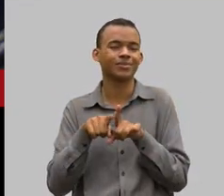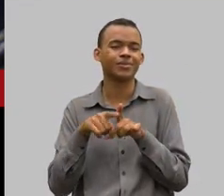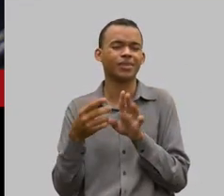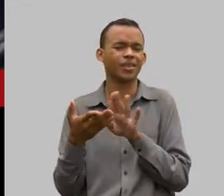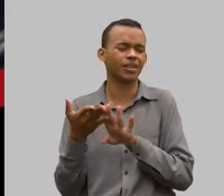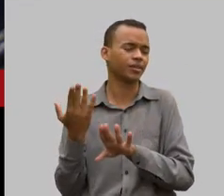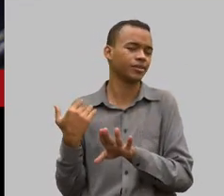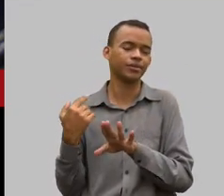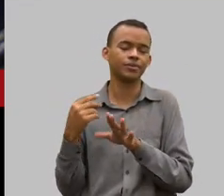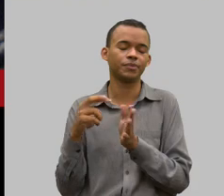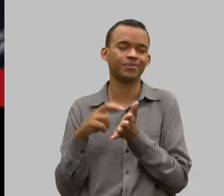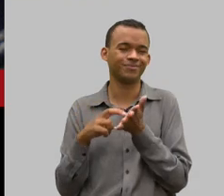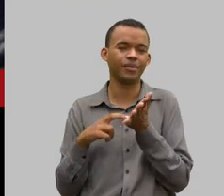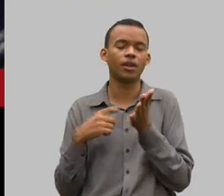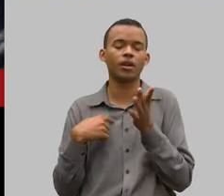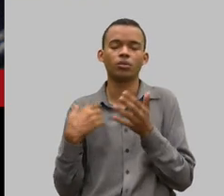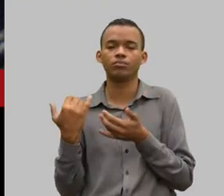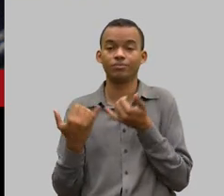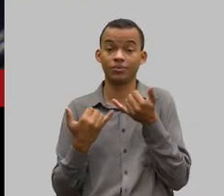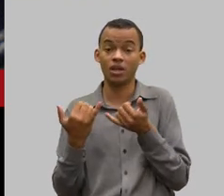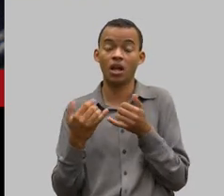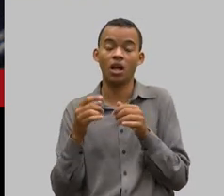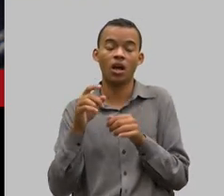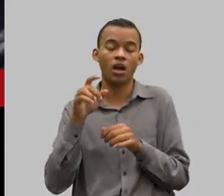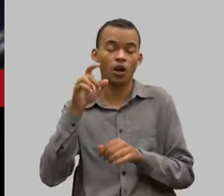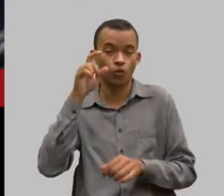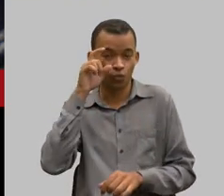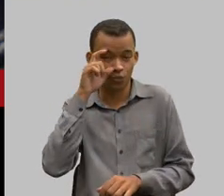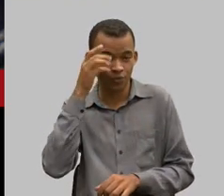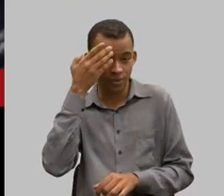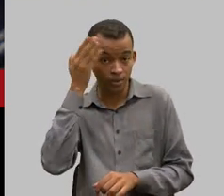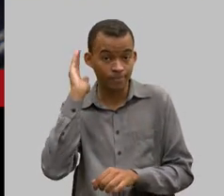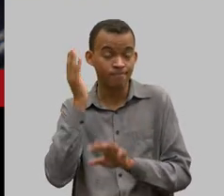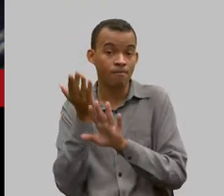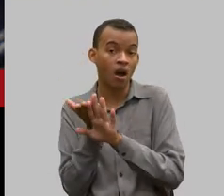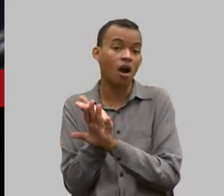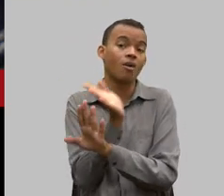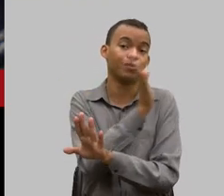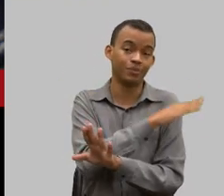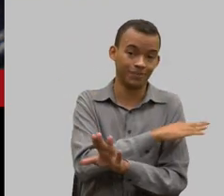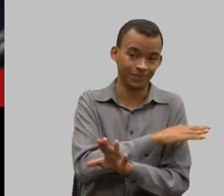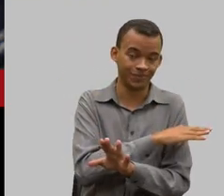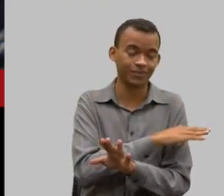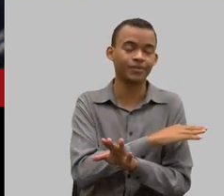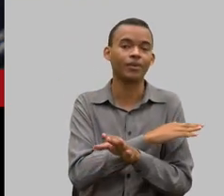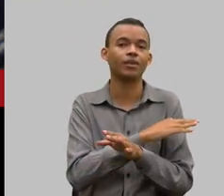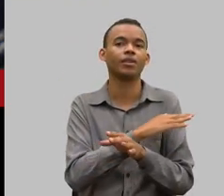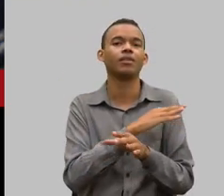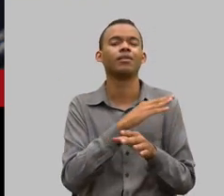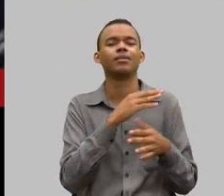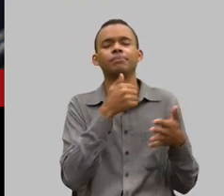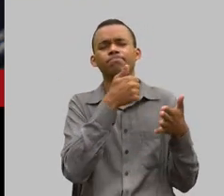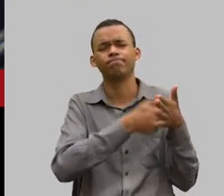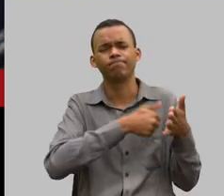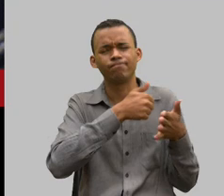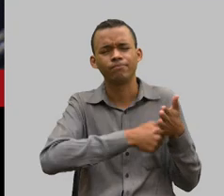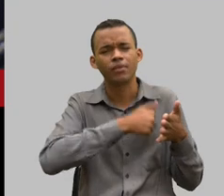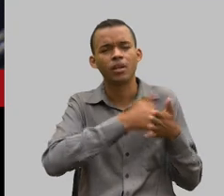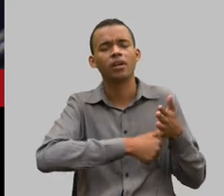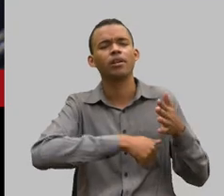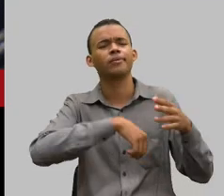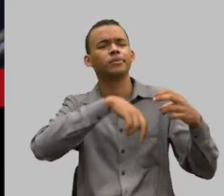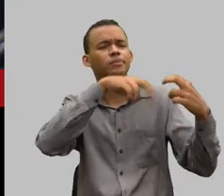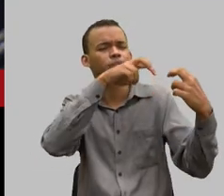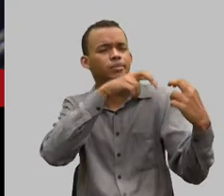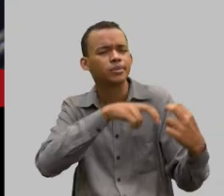cedo que antes do governador Zema Lando lá pedindo audiência com o secretário do